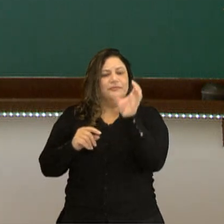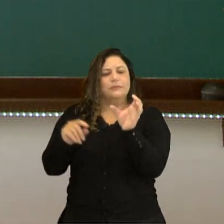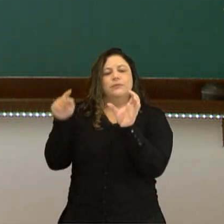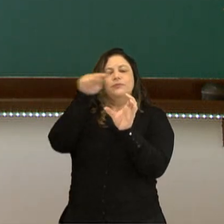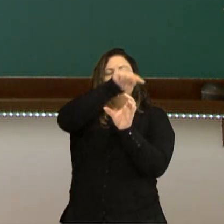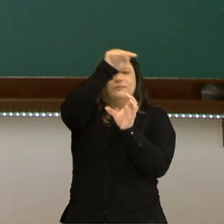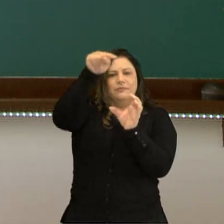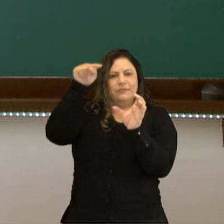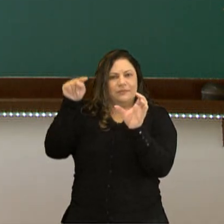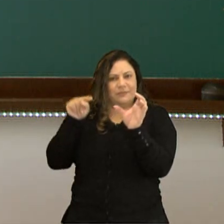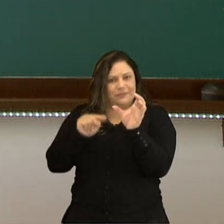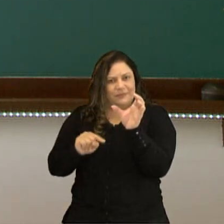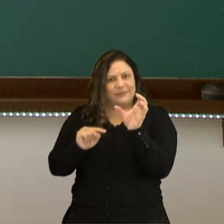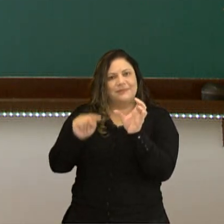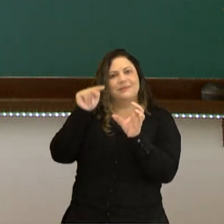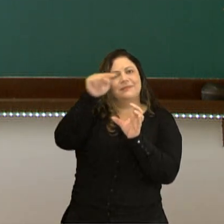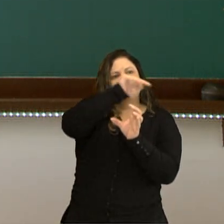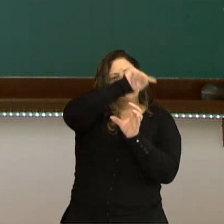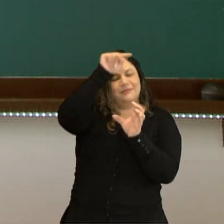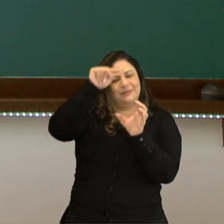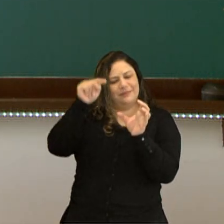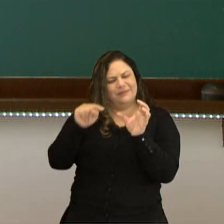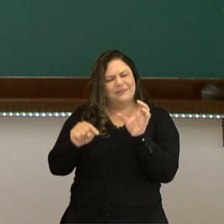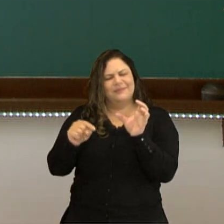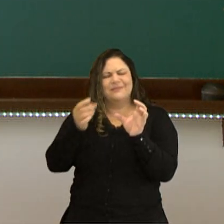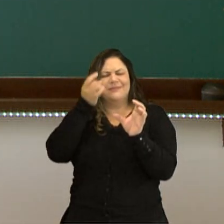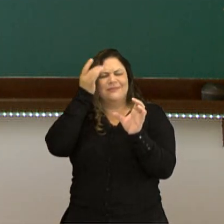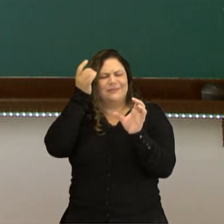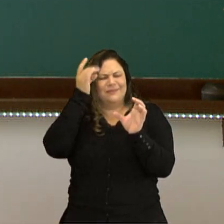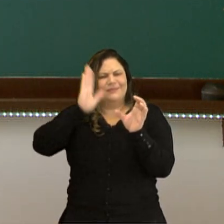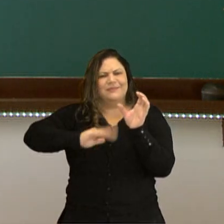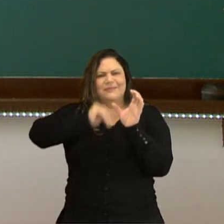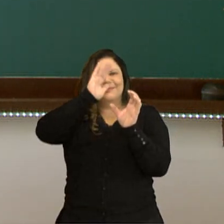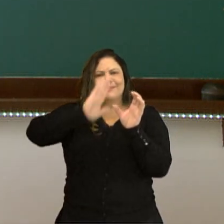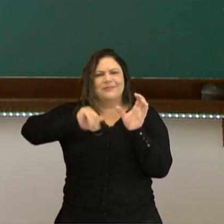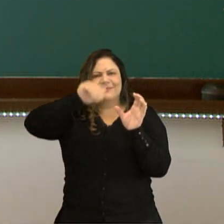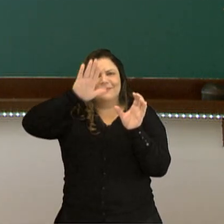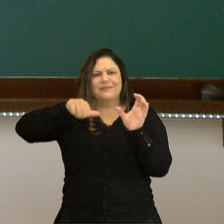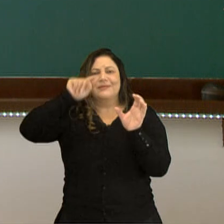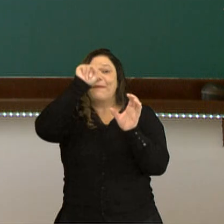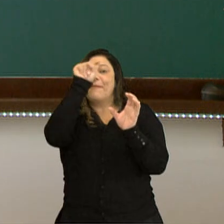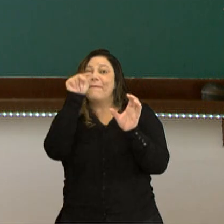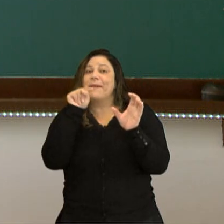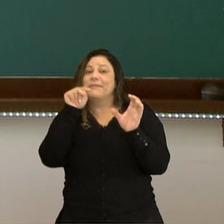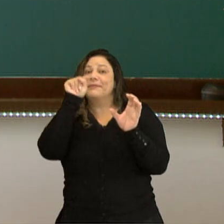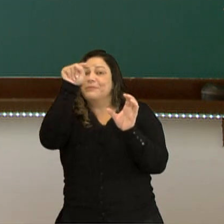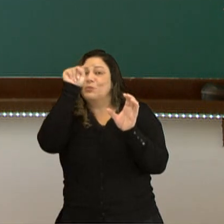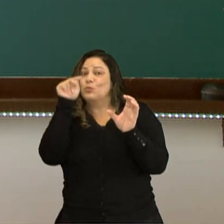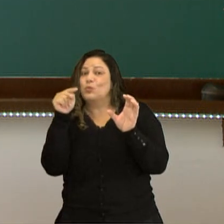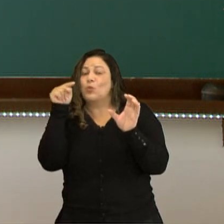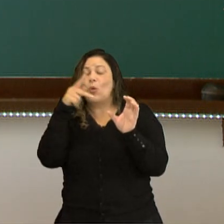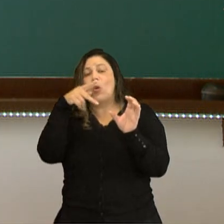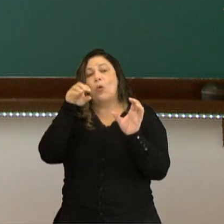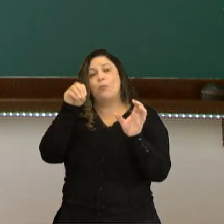e depois facilmente você vem pincelando, pontilhando,